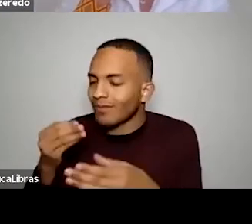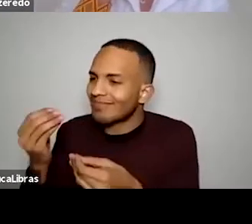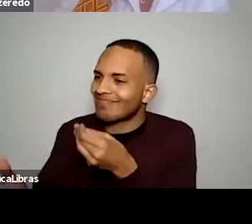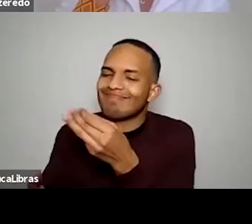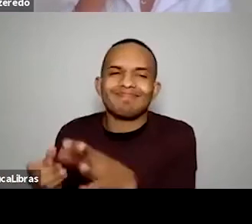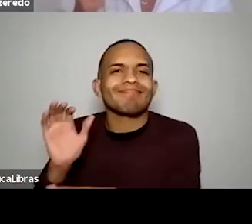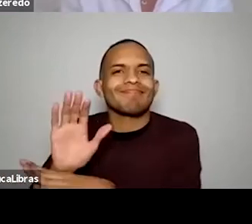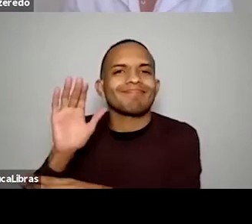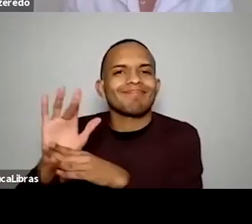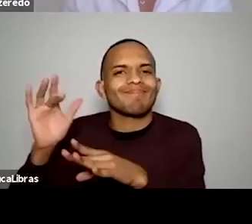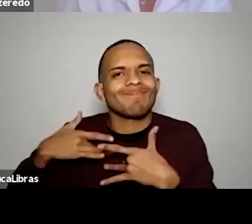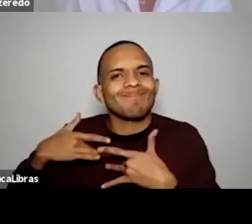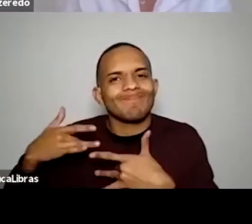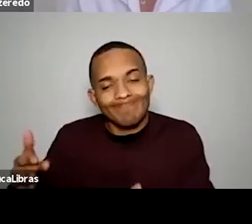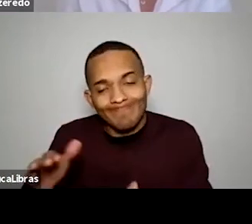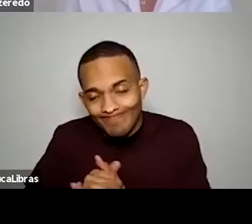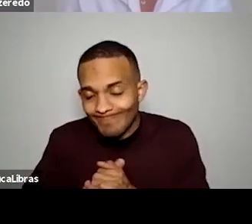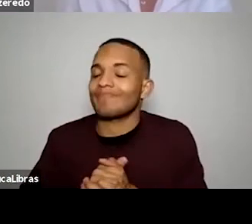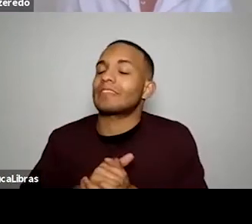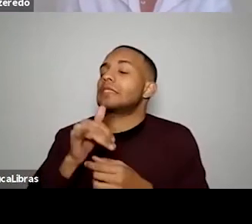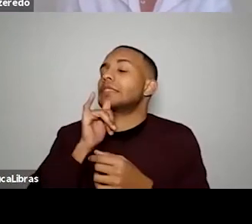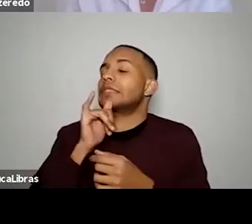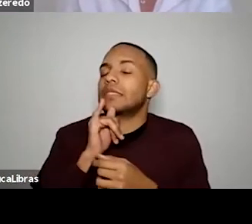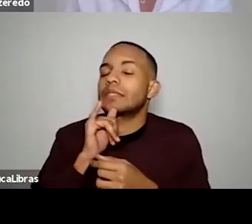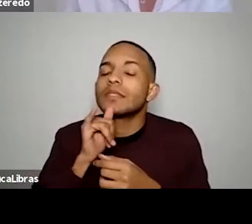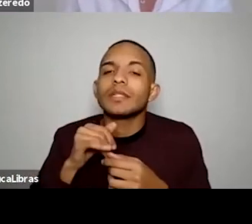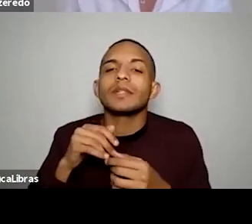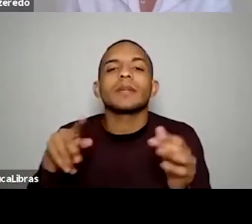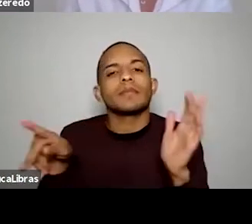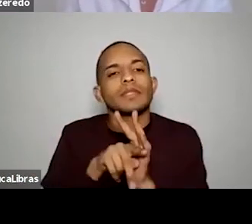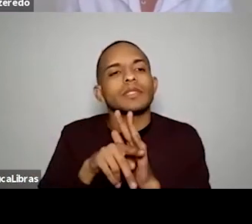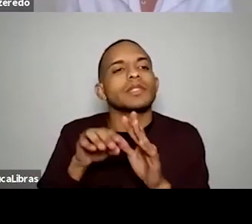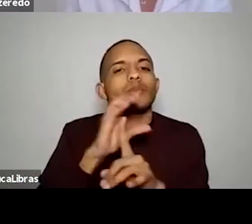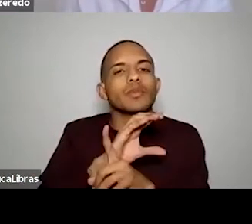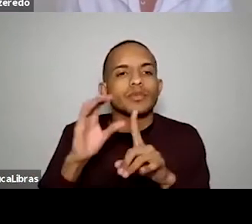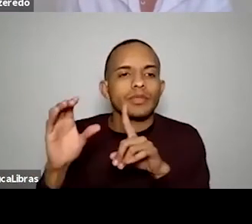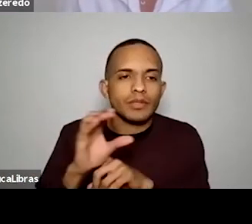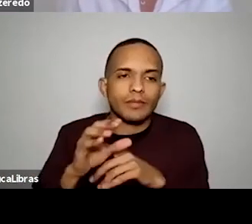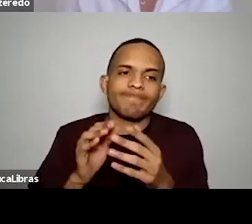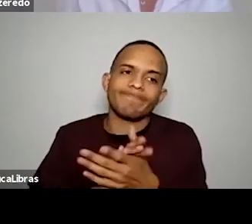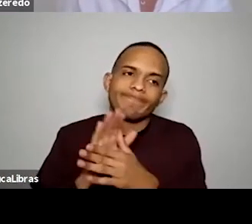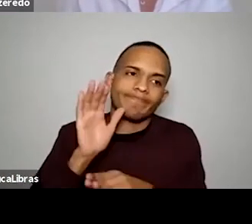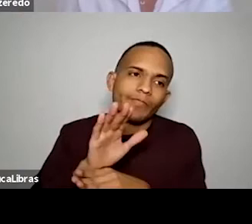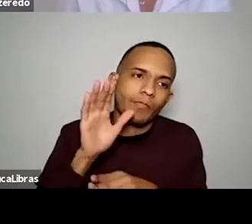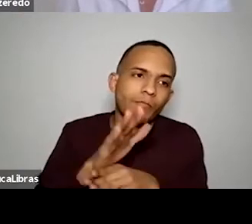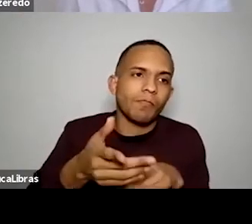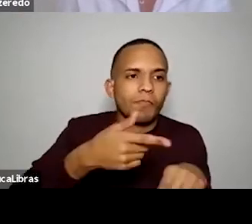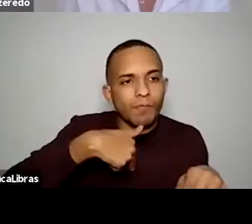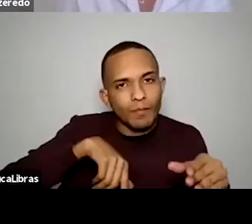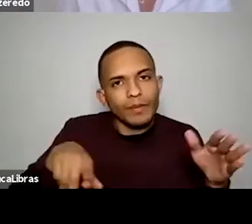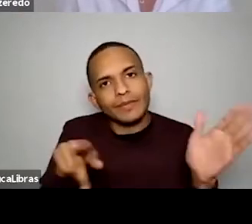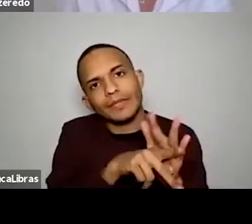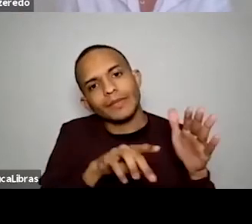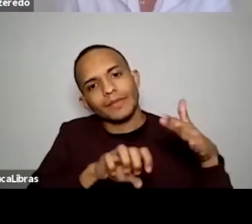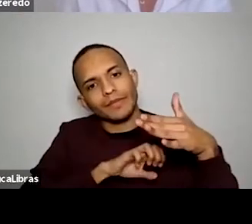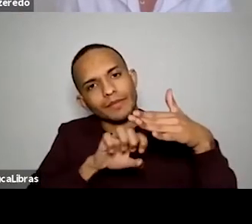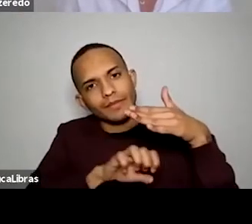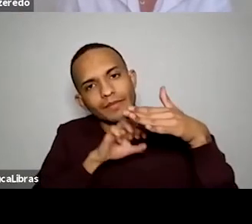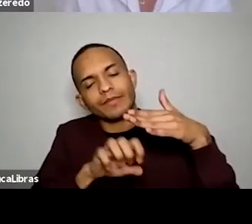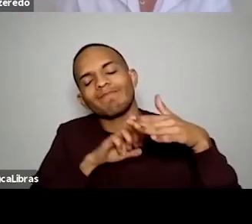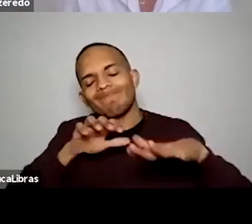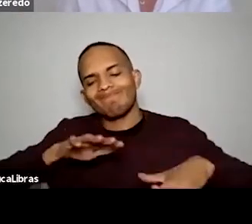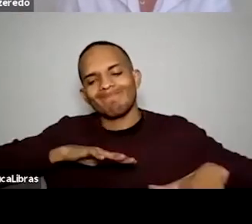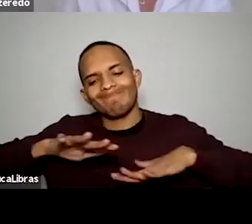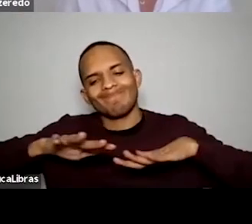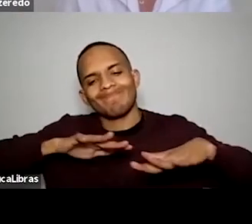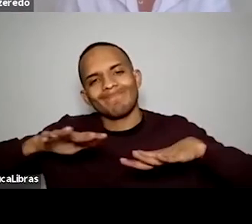para a gente é uma narrativa engajadora para a própria comunidade acadêmica, porque é a gente como empresa se mobilizando para uma causa,